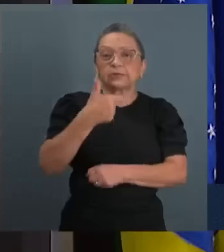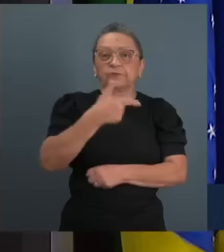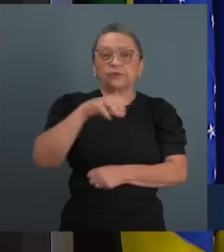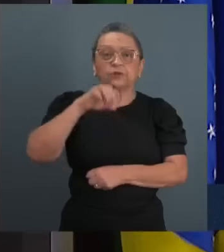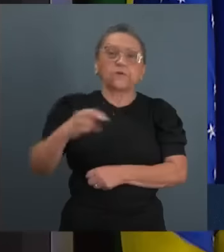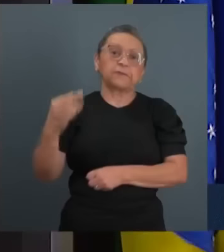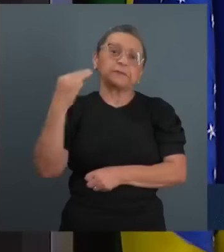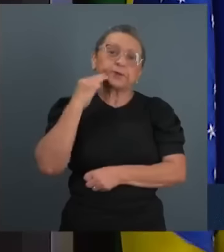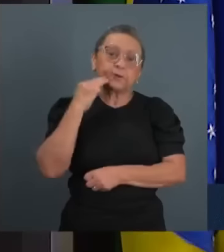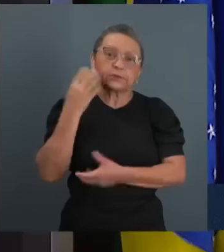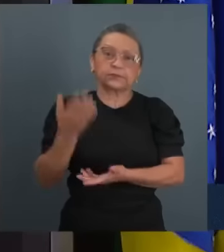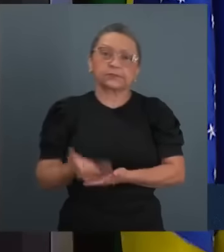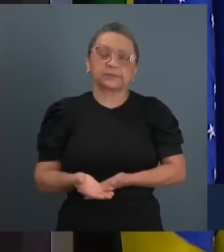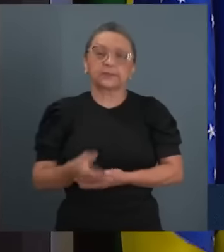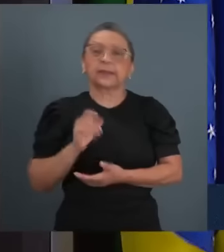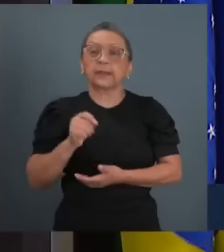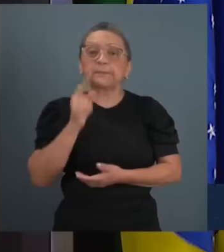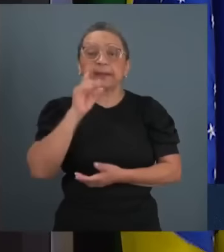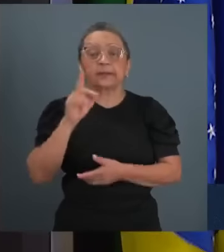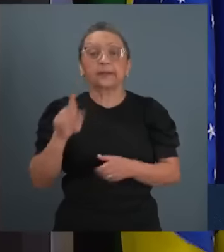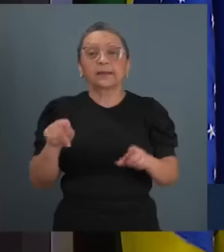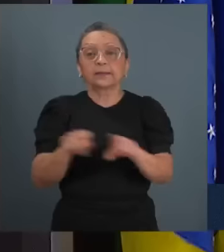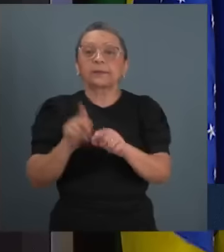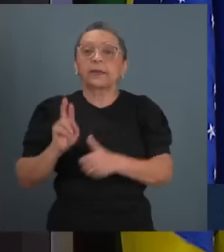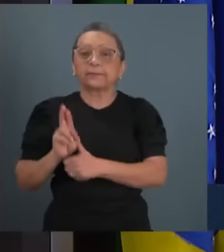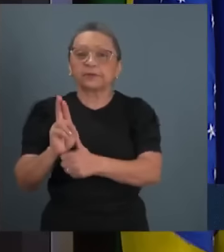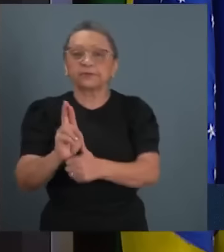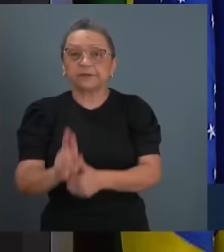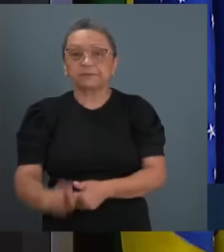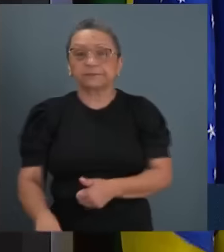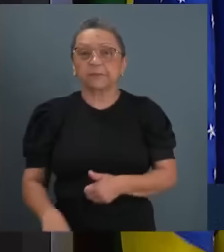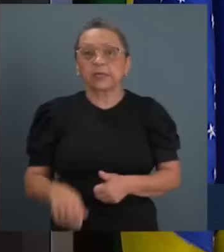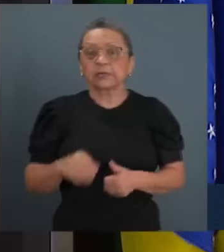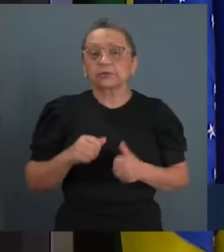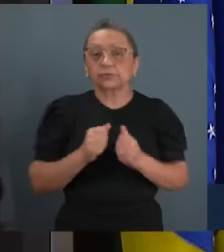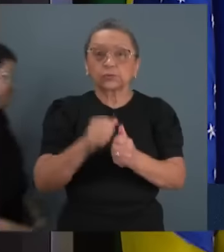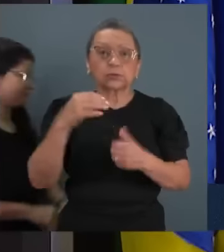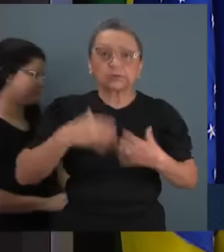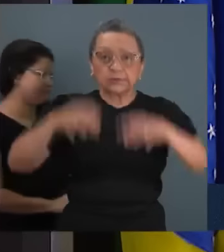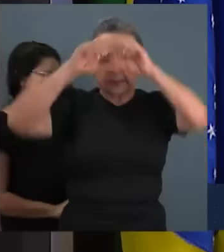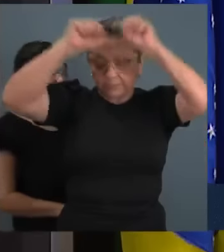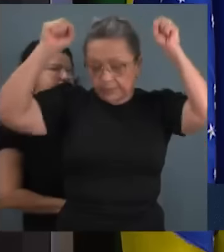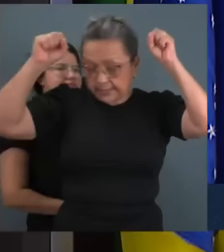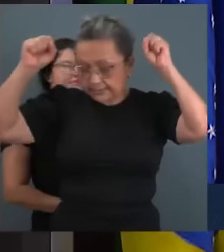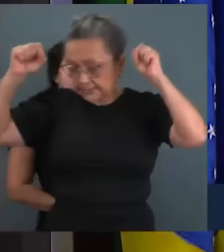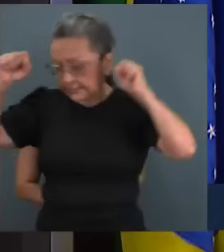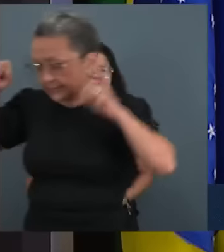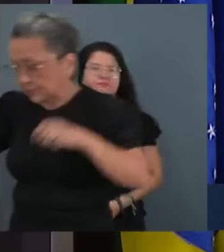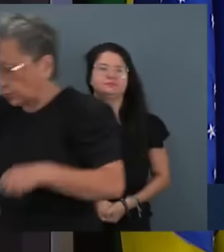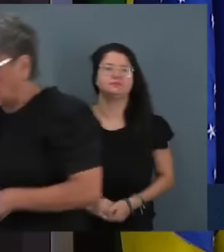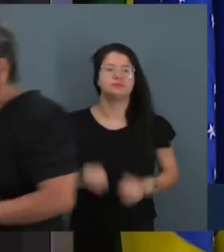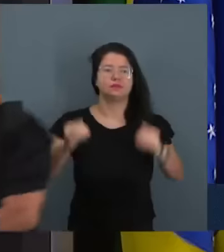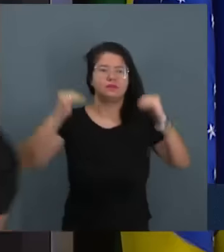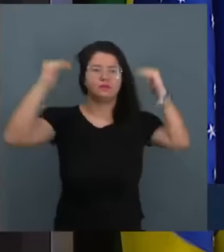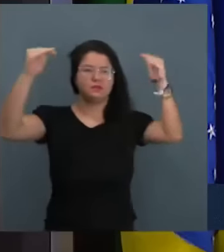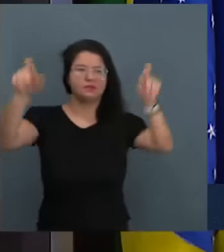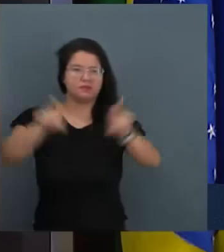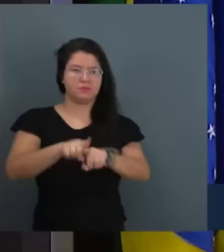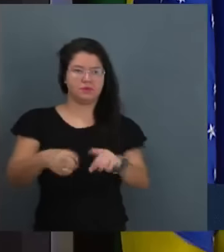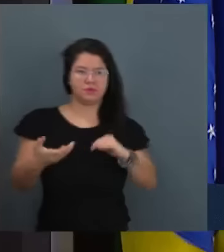de reais. Para, inclusive, representar o banco junto aos tribunais superiores e o Congresso